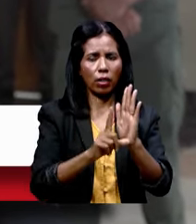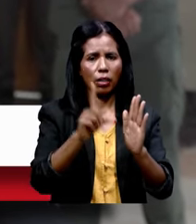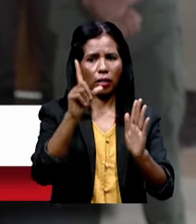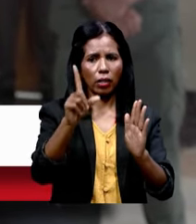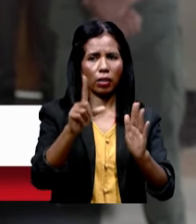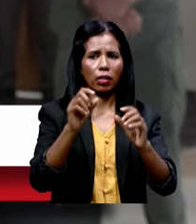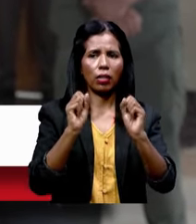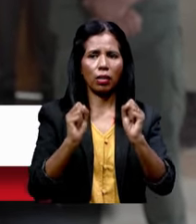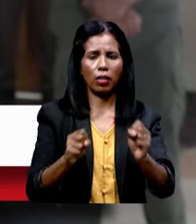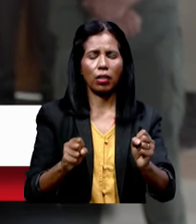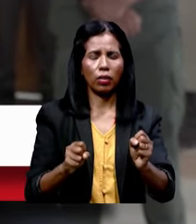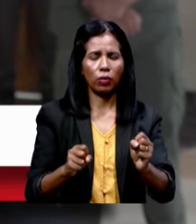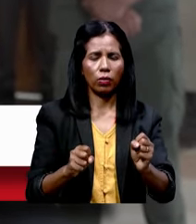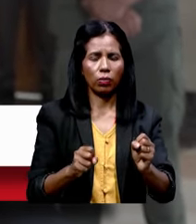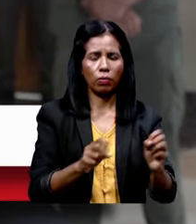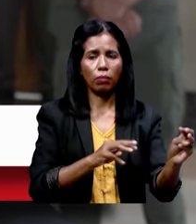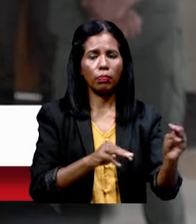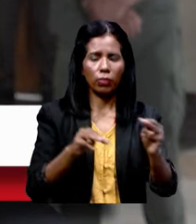tu prolonga